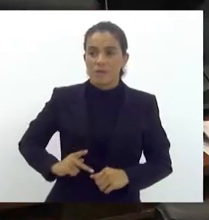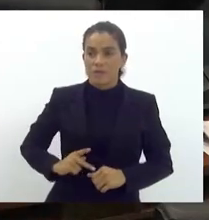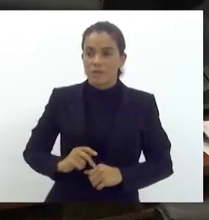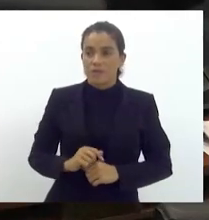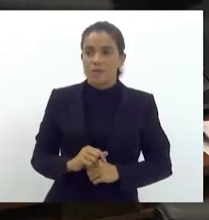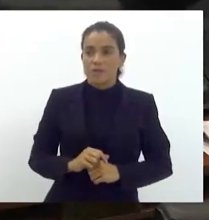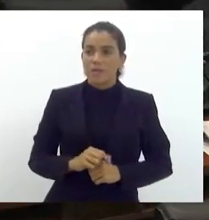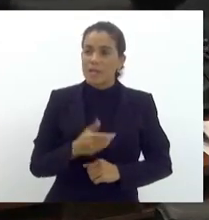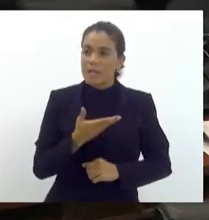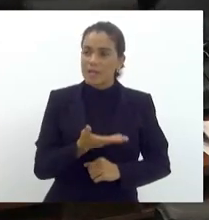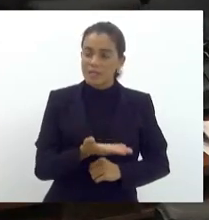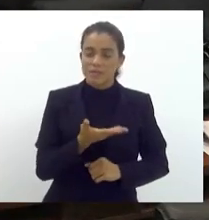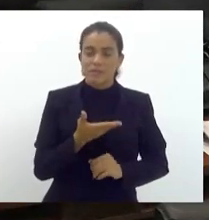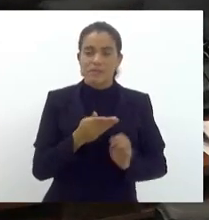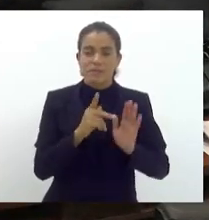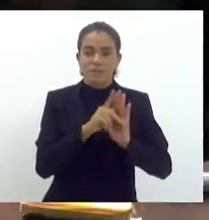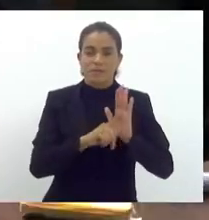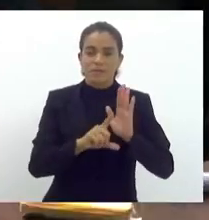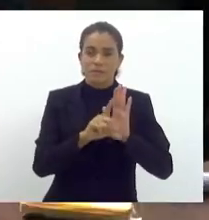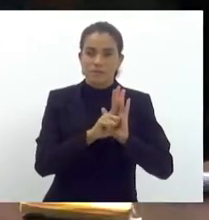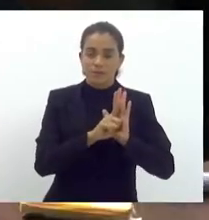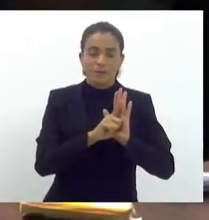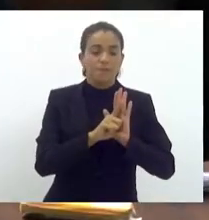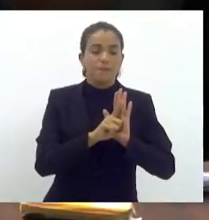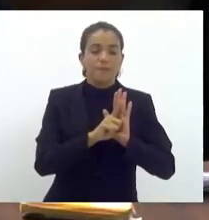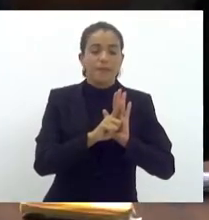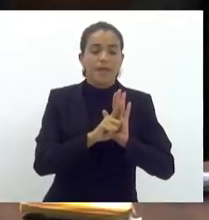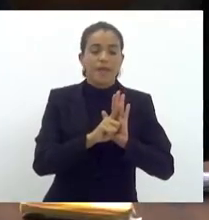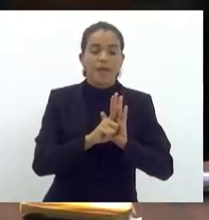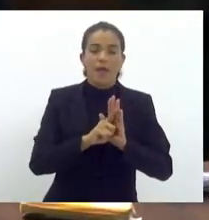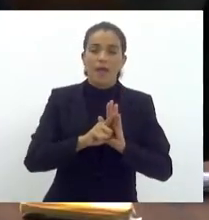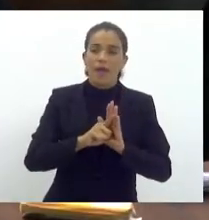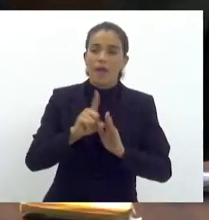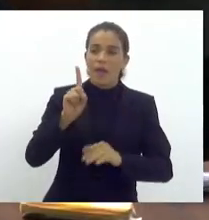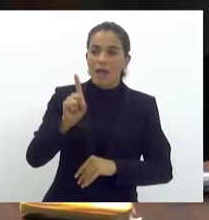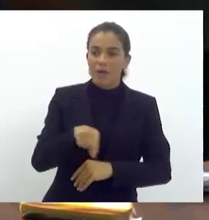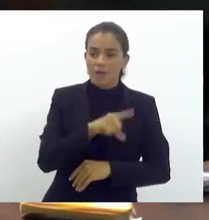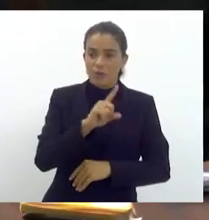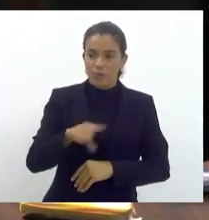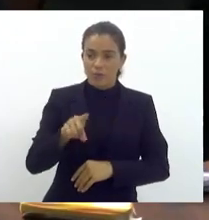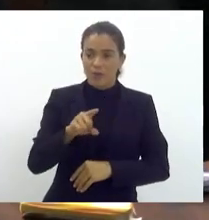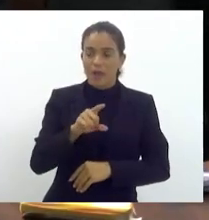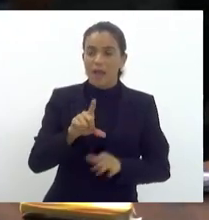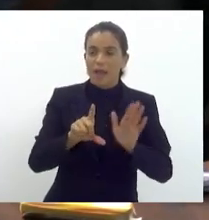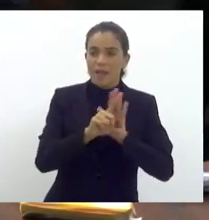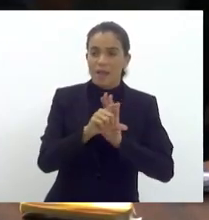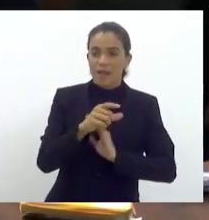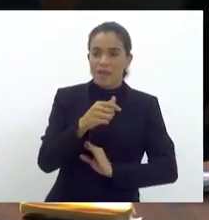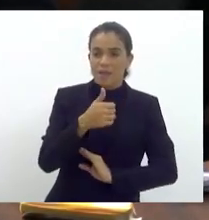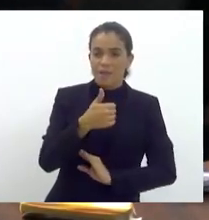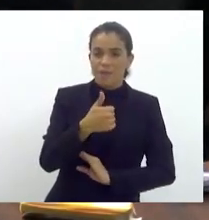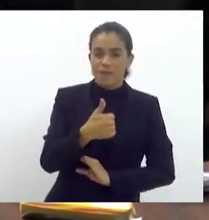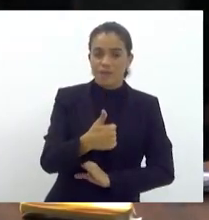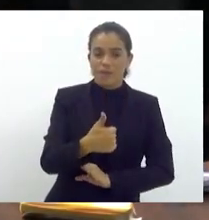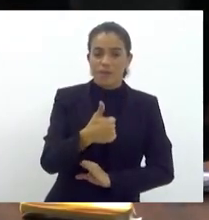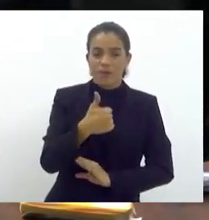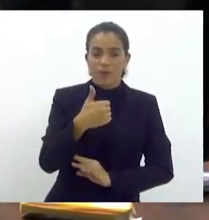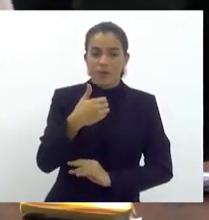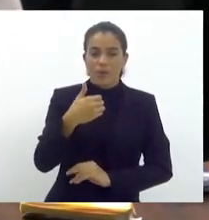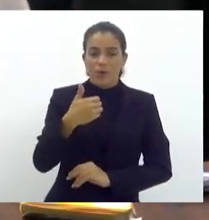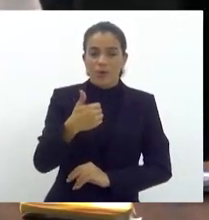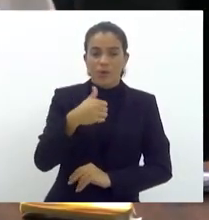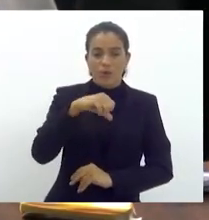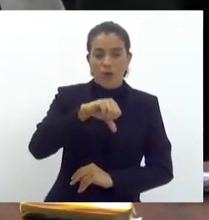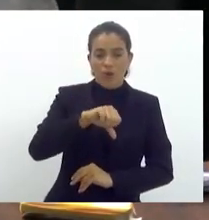esse projeto revoga a lei 9451 de cinco de novembro de